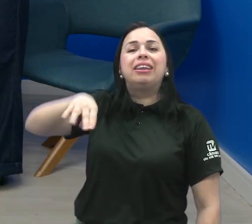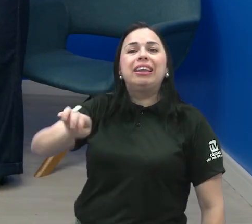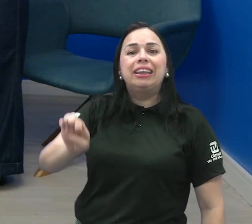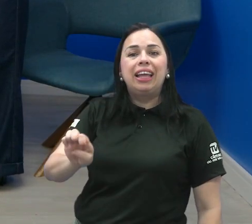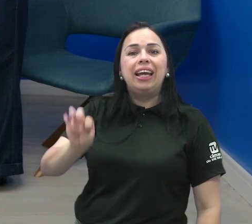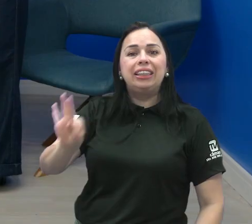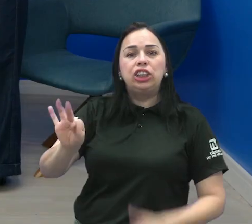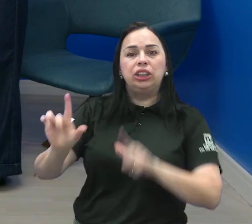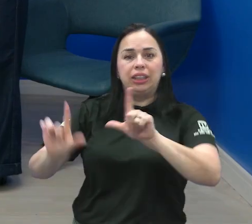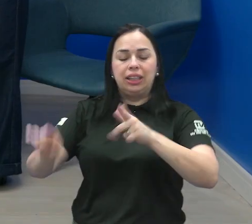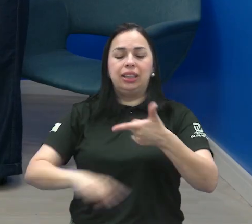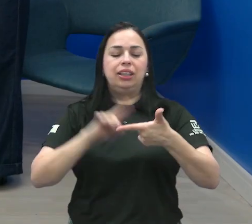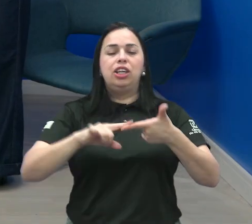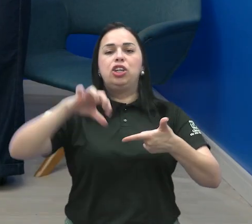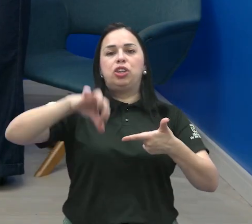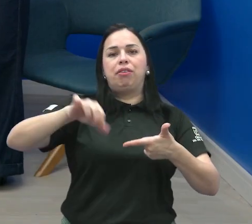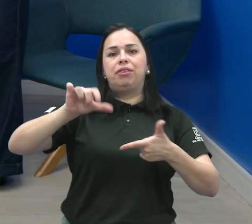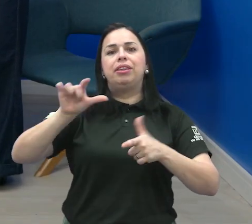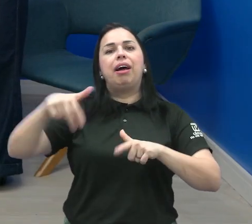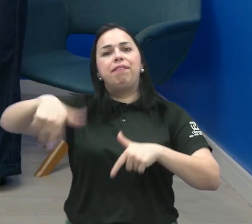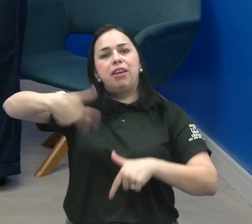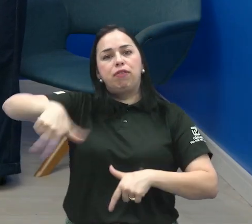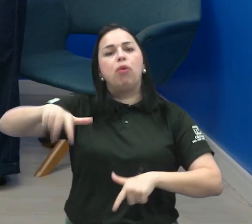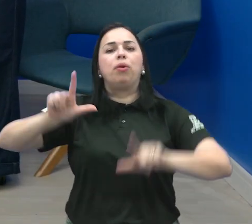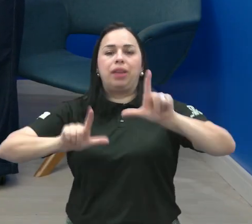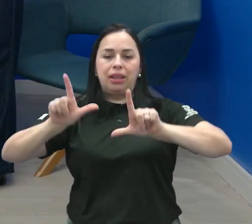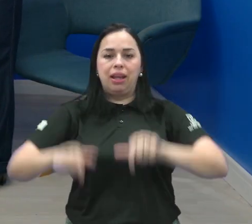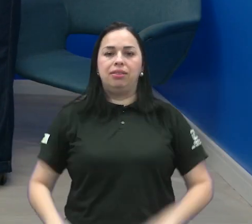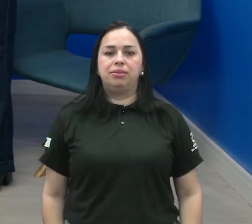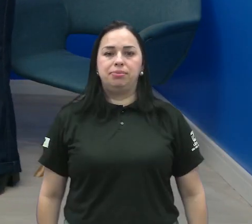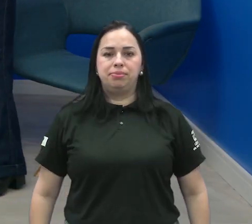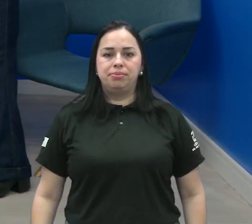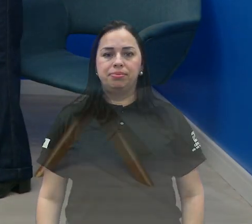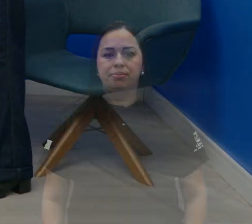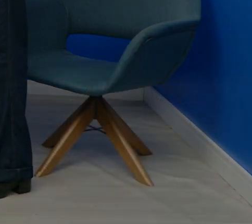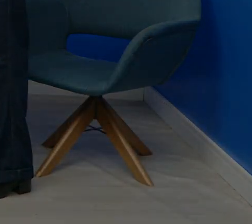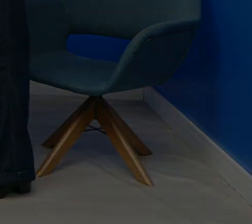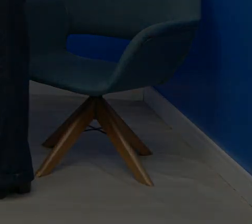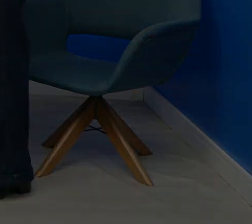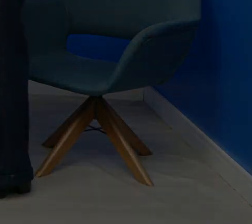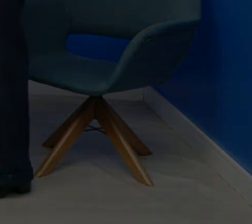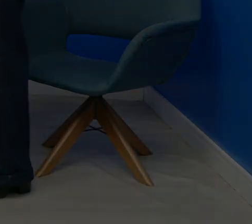além do canal 7 na Operadora NET e o canal 9 da Vivo. Até mais!